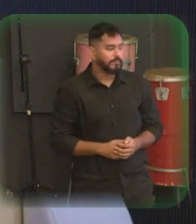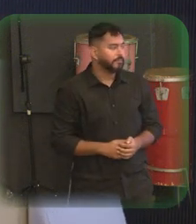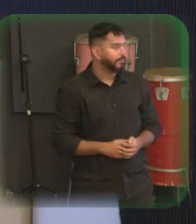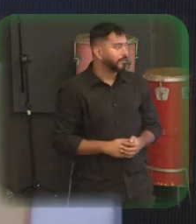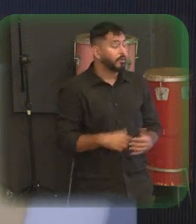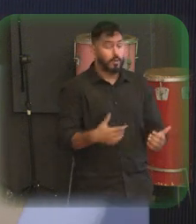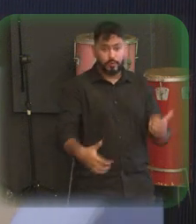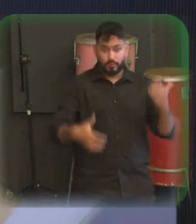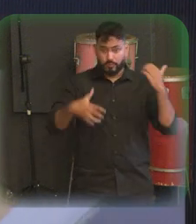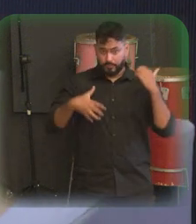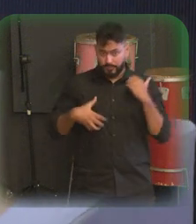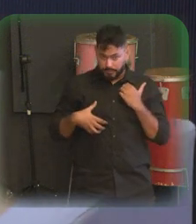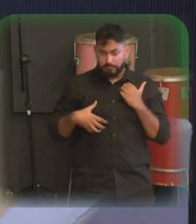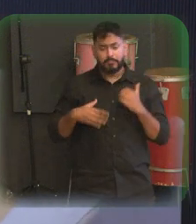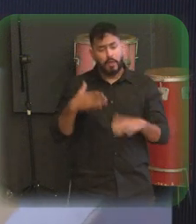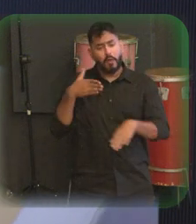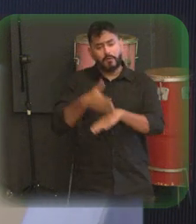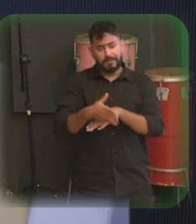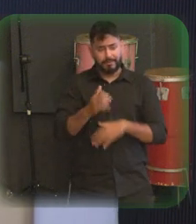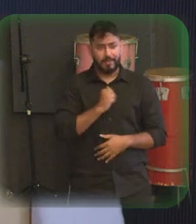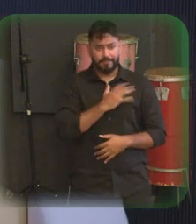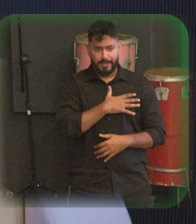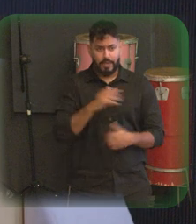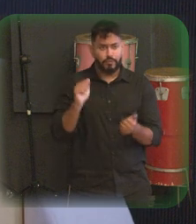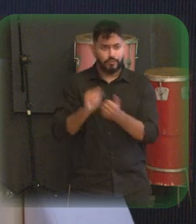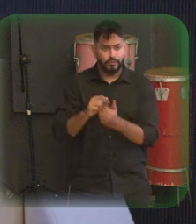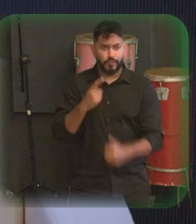E com Zé Carlos e com